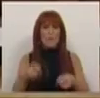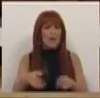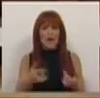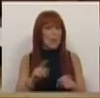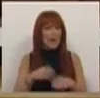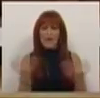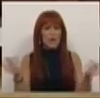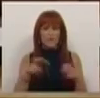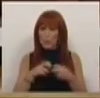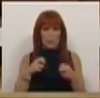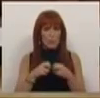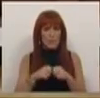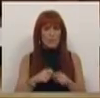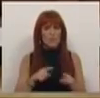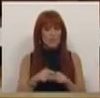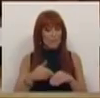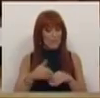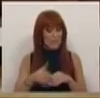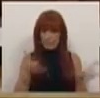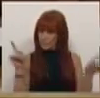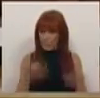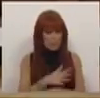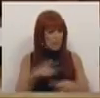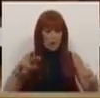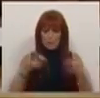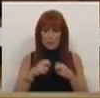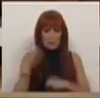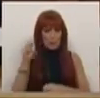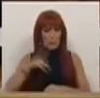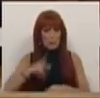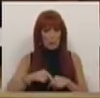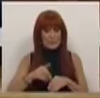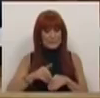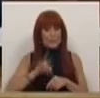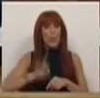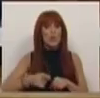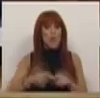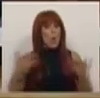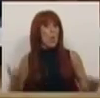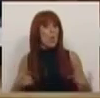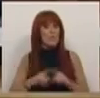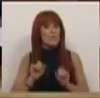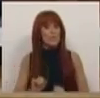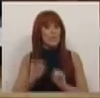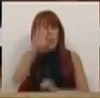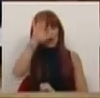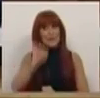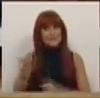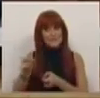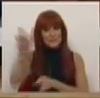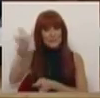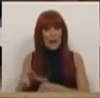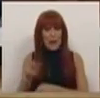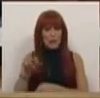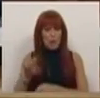ela não resolve o problema do curto prazo. E um dos maiores problemas do Banco de Portugal no curto prazo é hoje o seu governador.